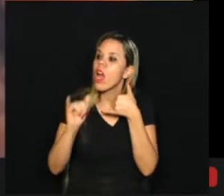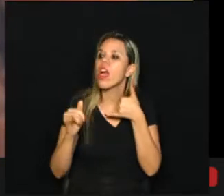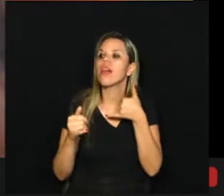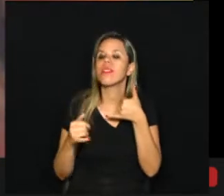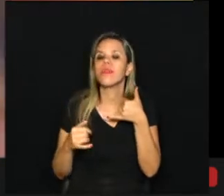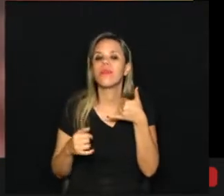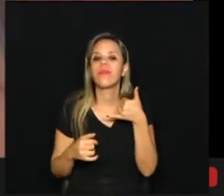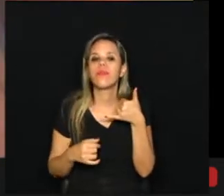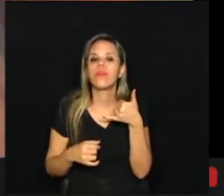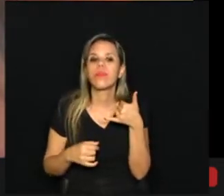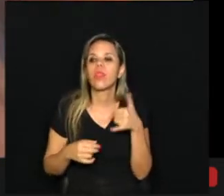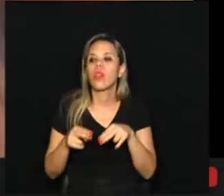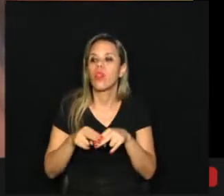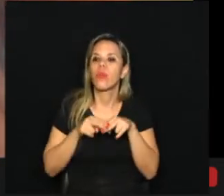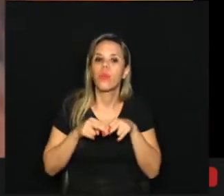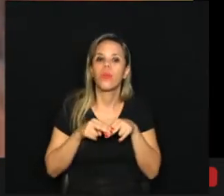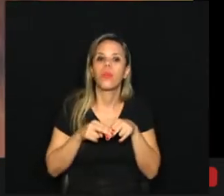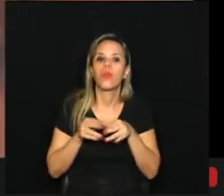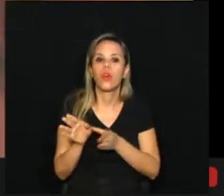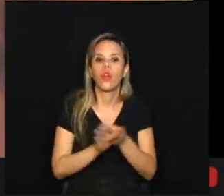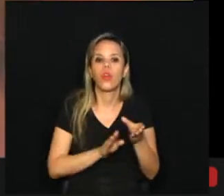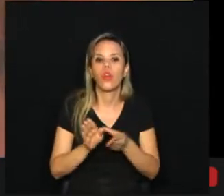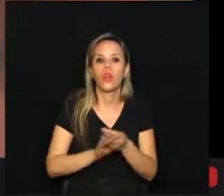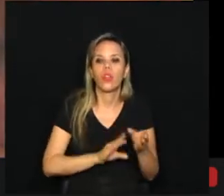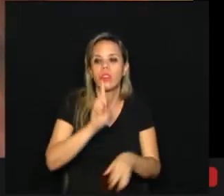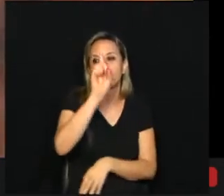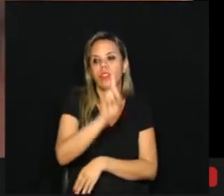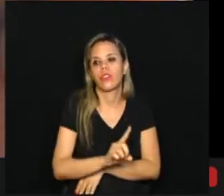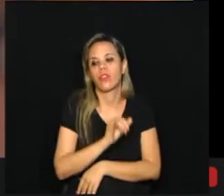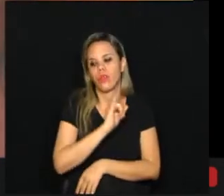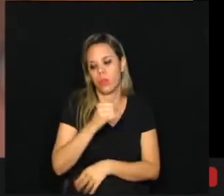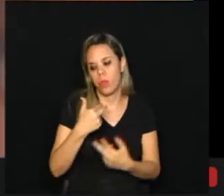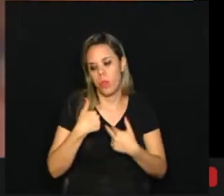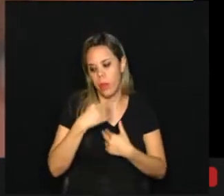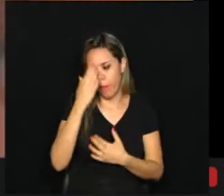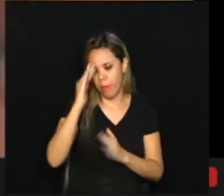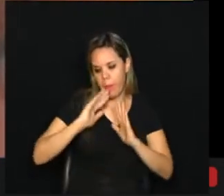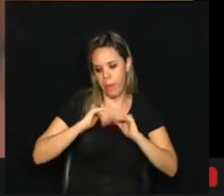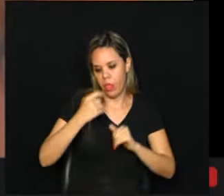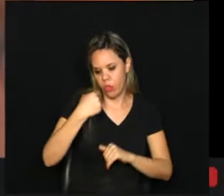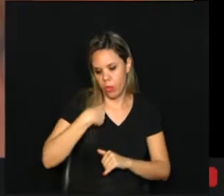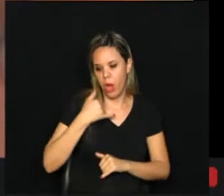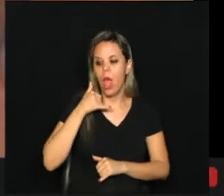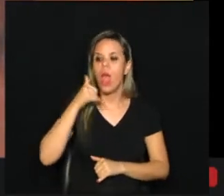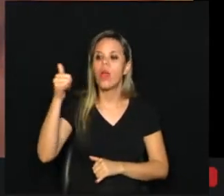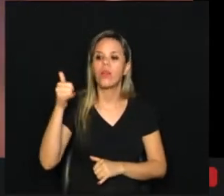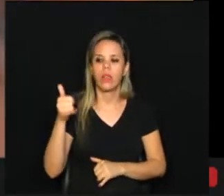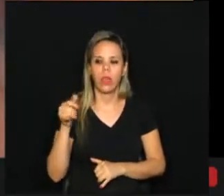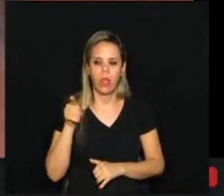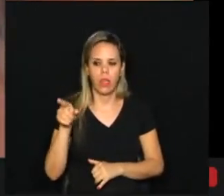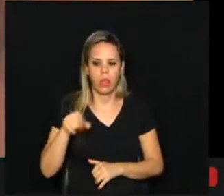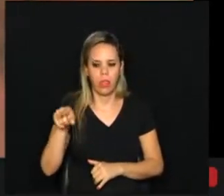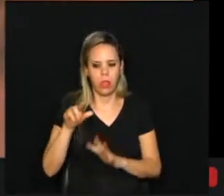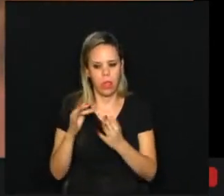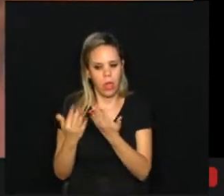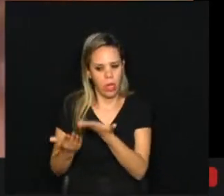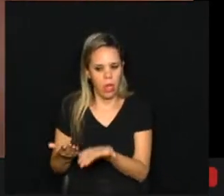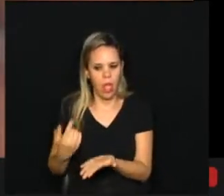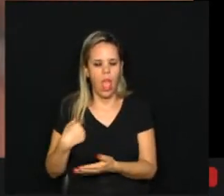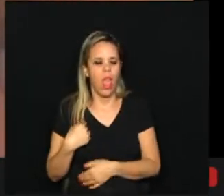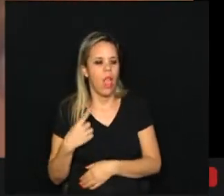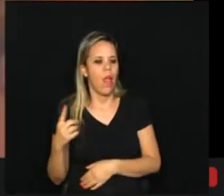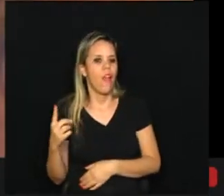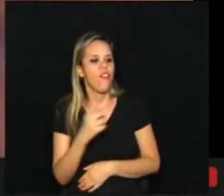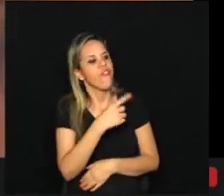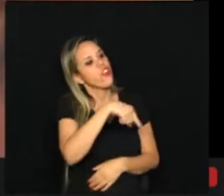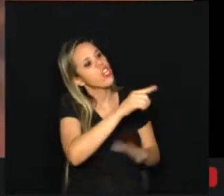liguei por orientação da diretora, a diretora que me pediu para ligar. E aí ela falou que ia na escola, ela falou,